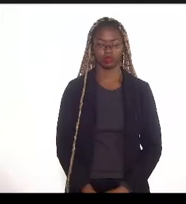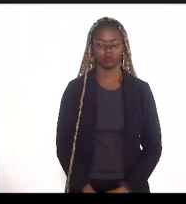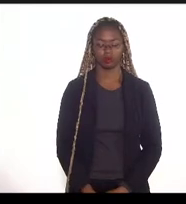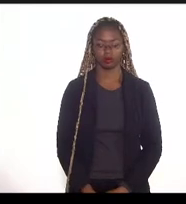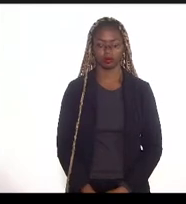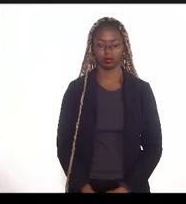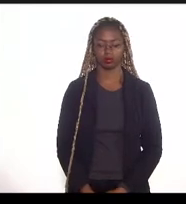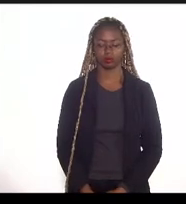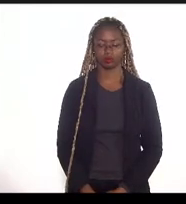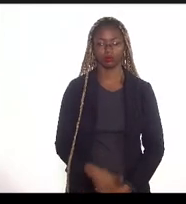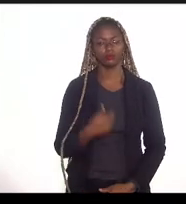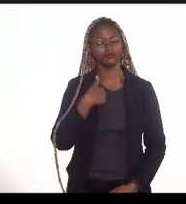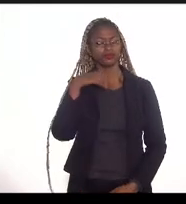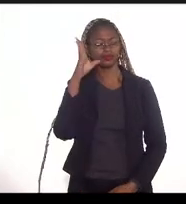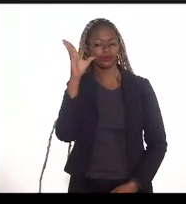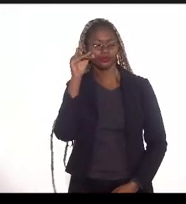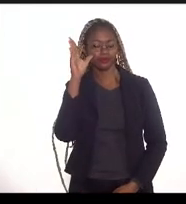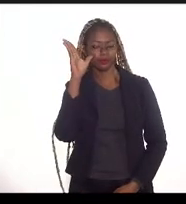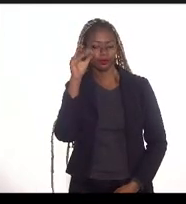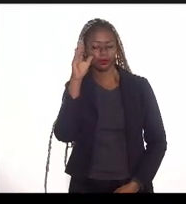eu fiquei aqui curioso